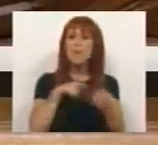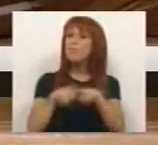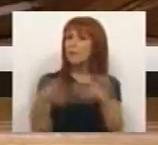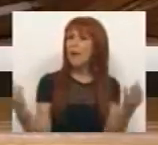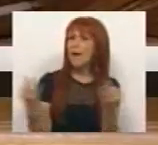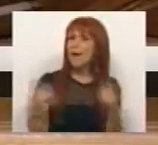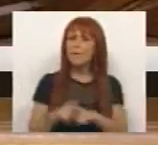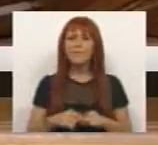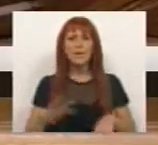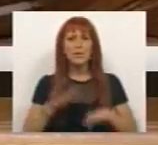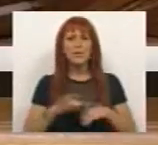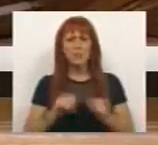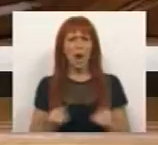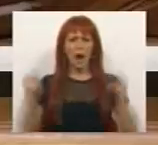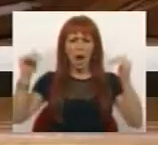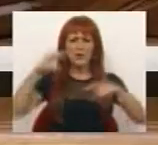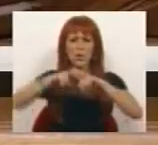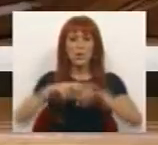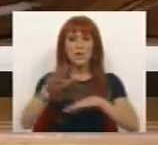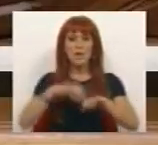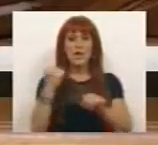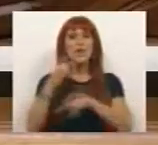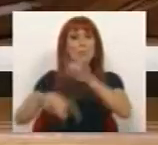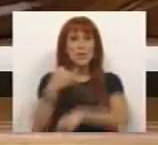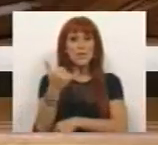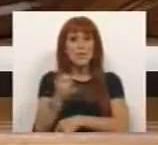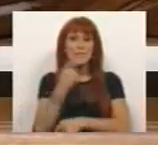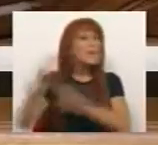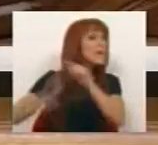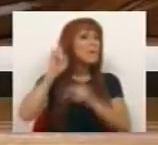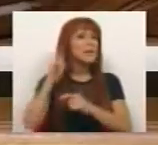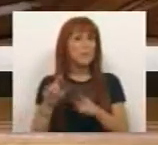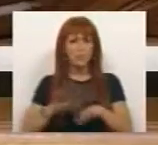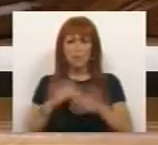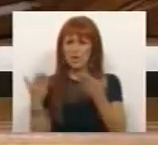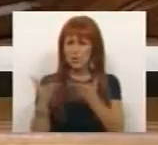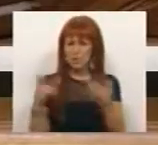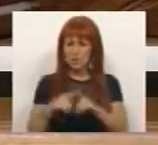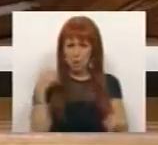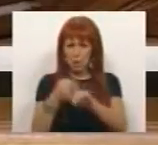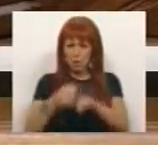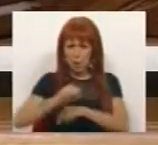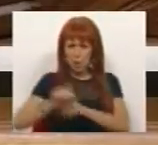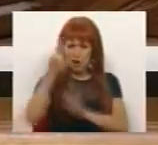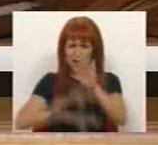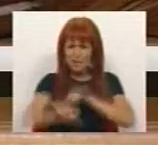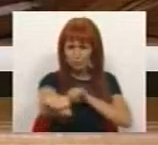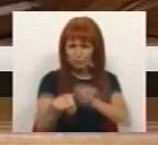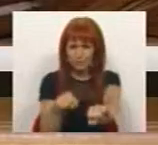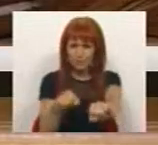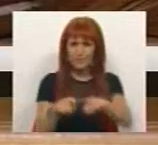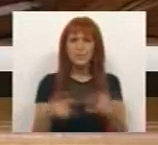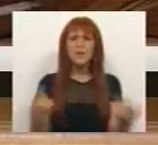política. Pelos altos cargos que desempenhou depois do 25 de Abril e, sobretudo, pelo seu contributo na luta contra o regime